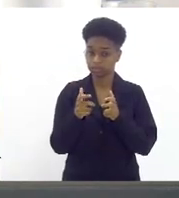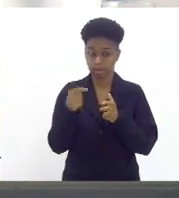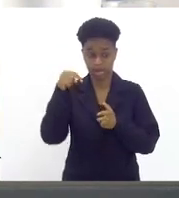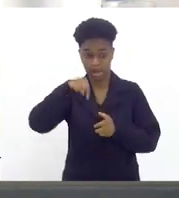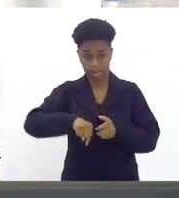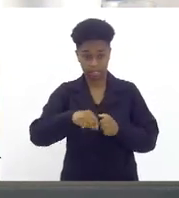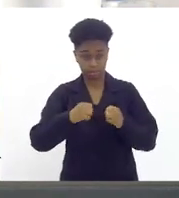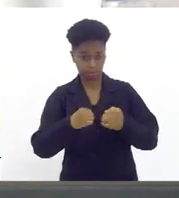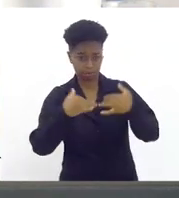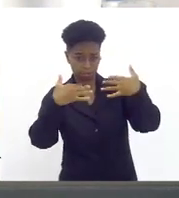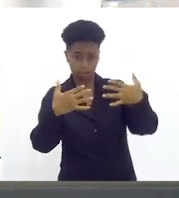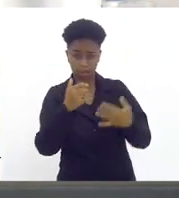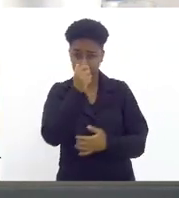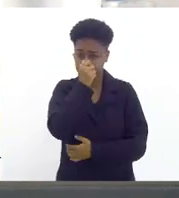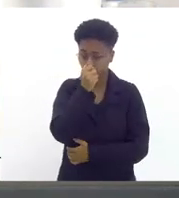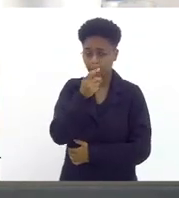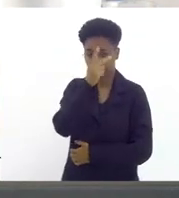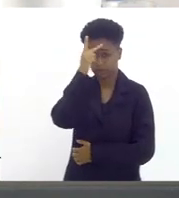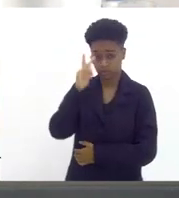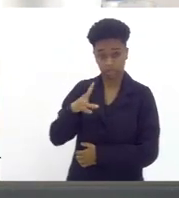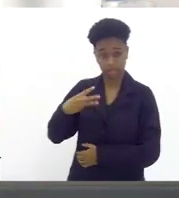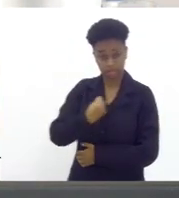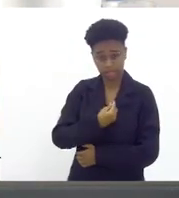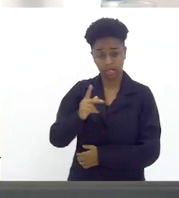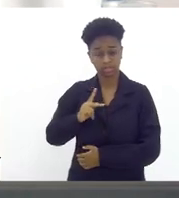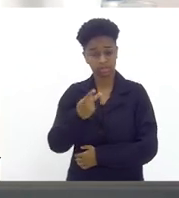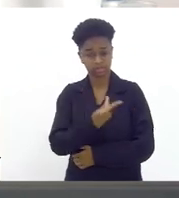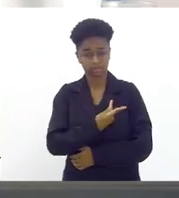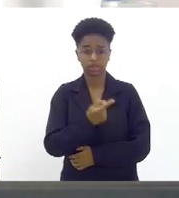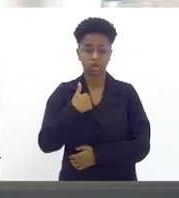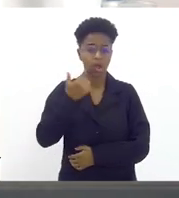auditório cheio de pessoas transexuais e travestis, acho que é muito